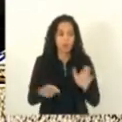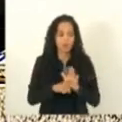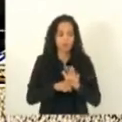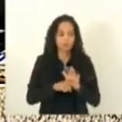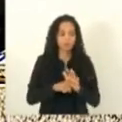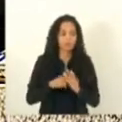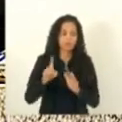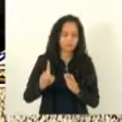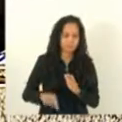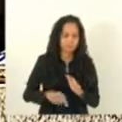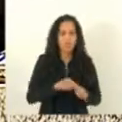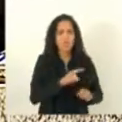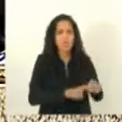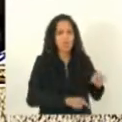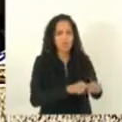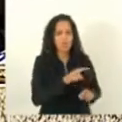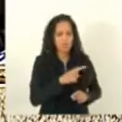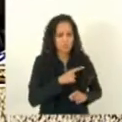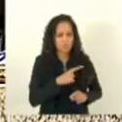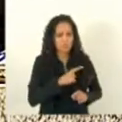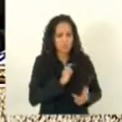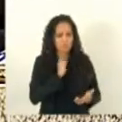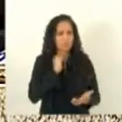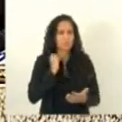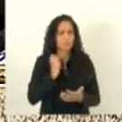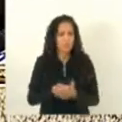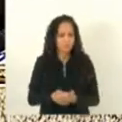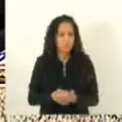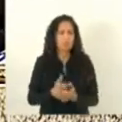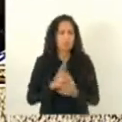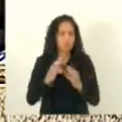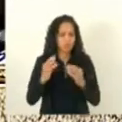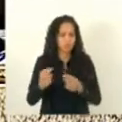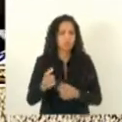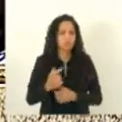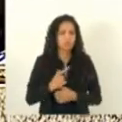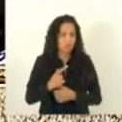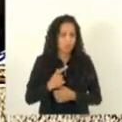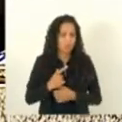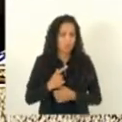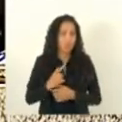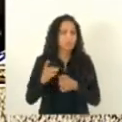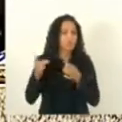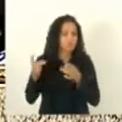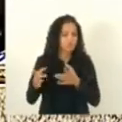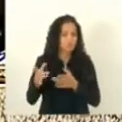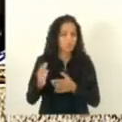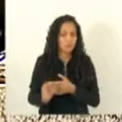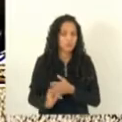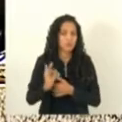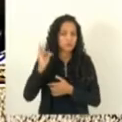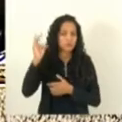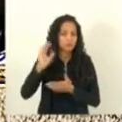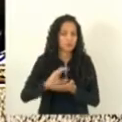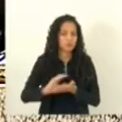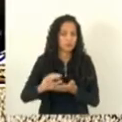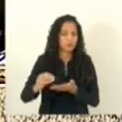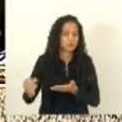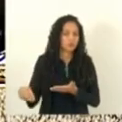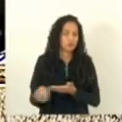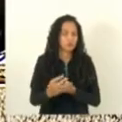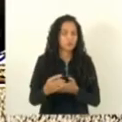tem recurso para quitar toda a dívida e sobra para novos investimentos também. Eu